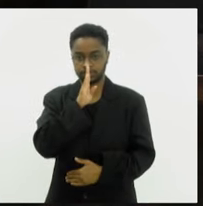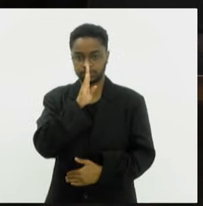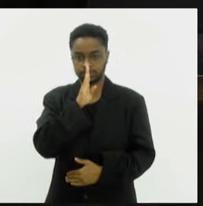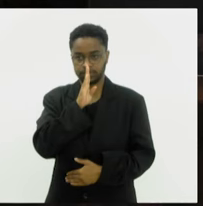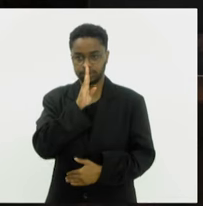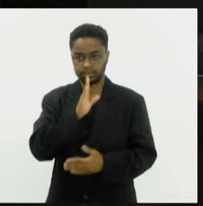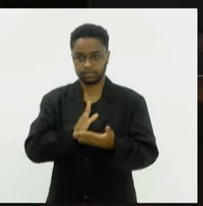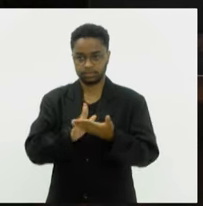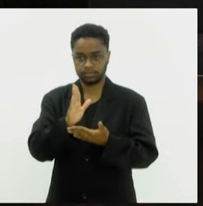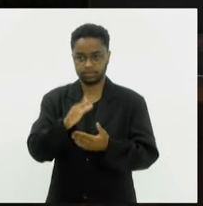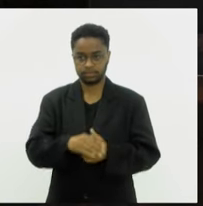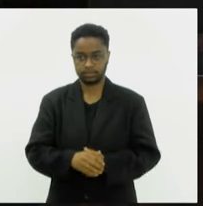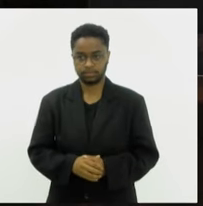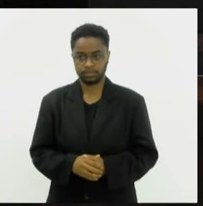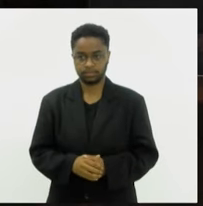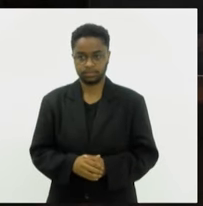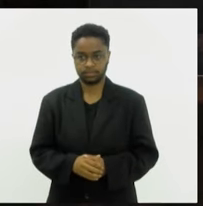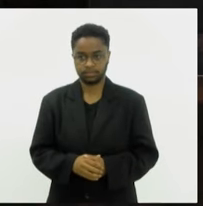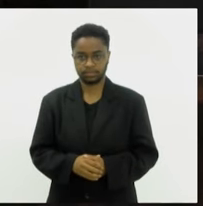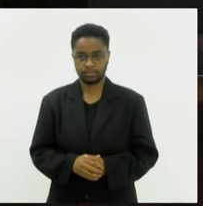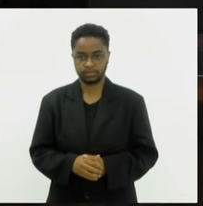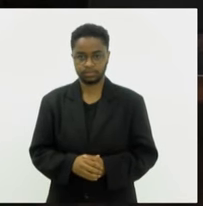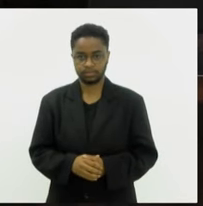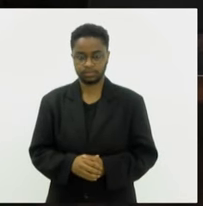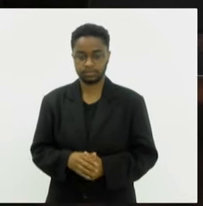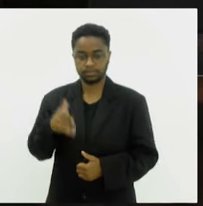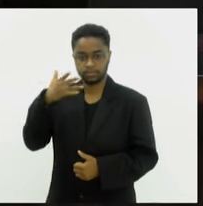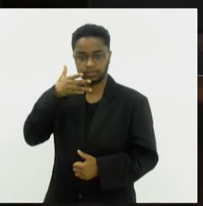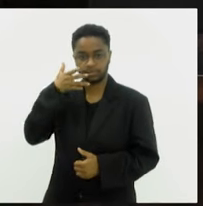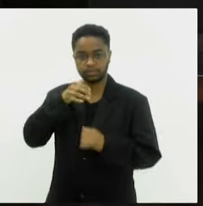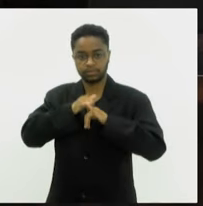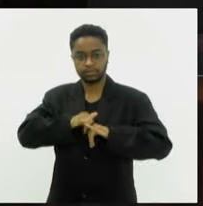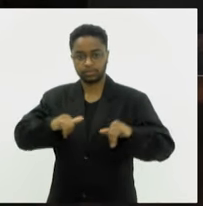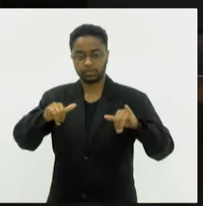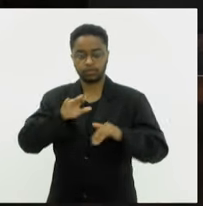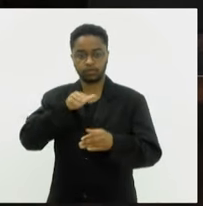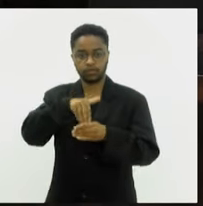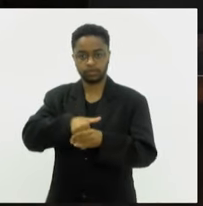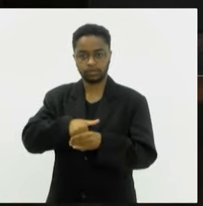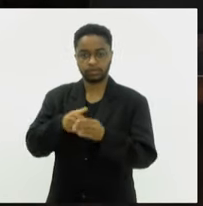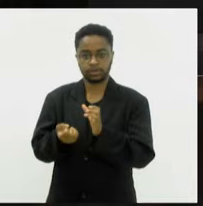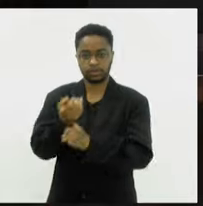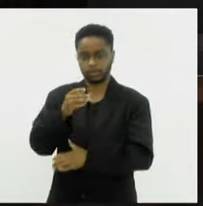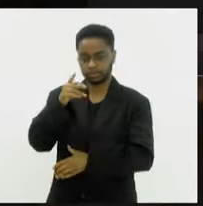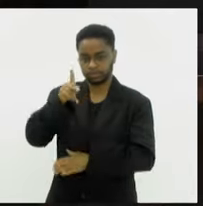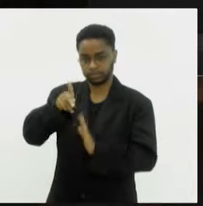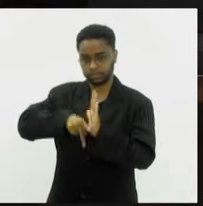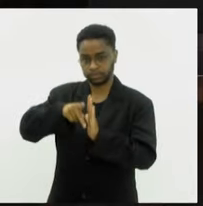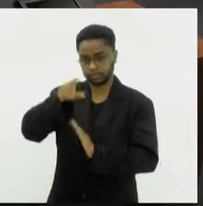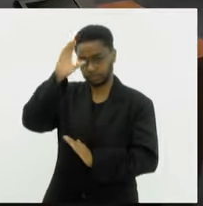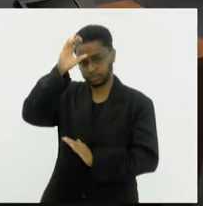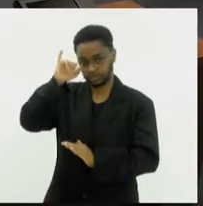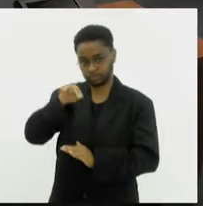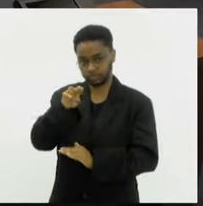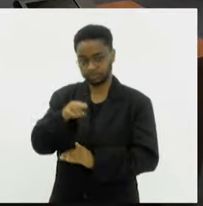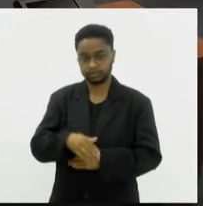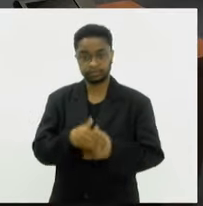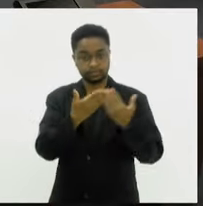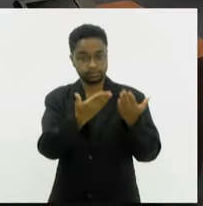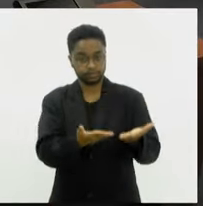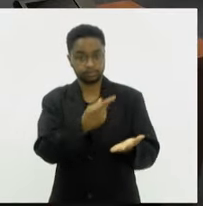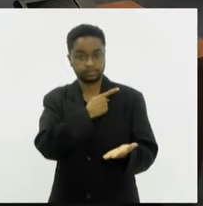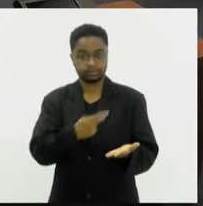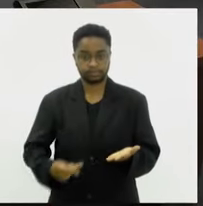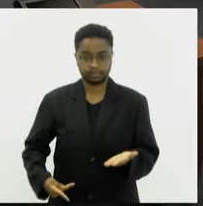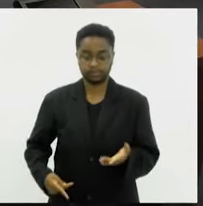estão. Aprovada para a declaração de voto, autora do projeto, deputada Tia Ju. Senhora Presidente,